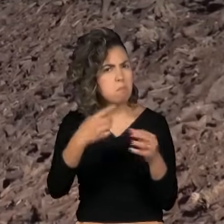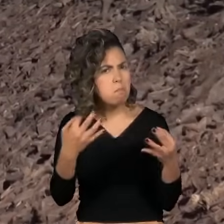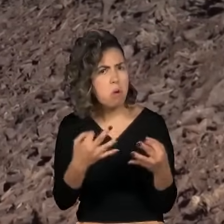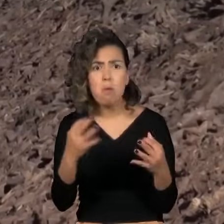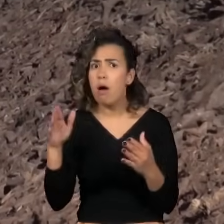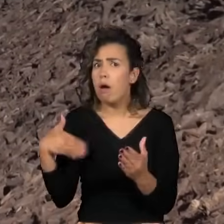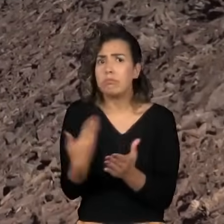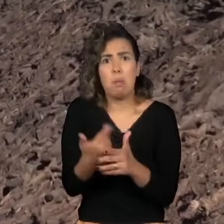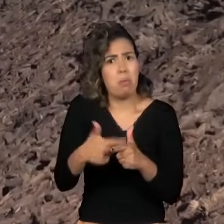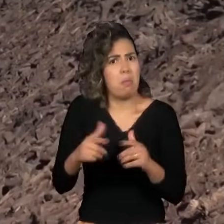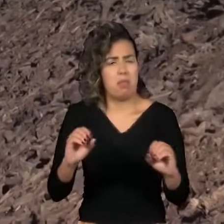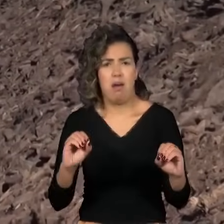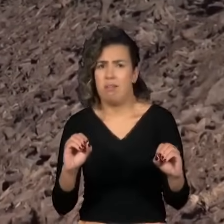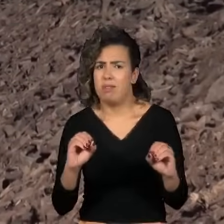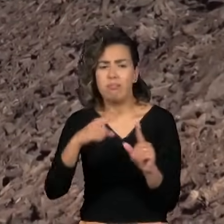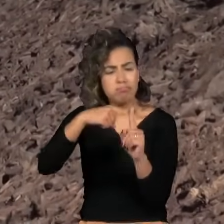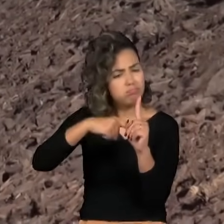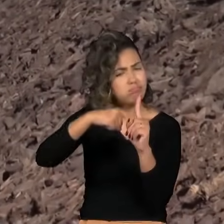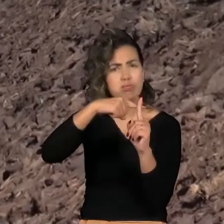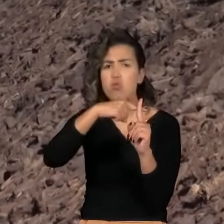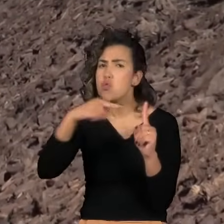problema nenhum, zero,